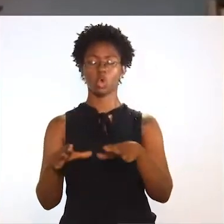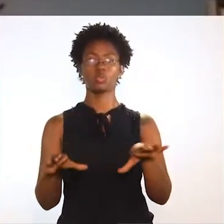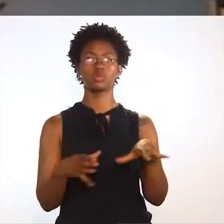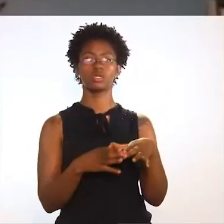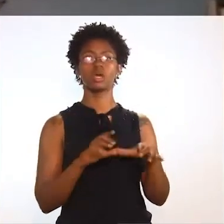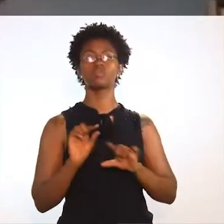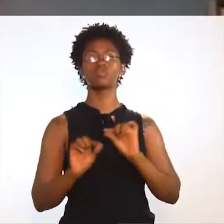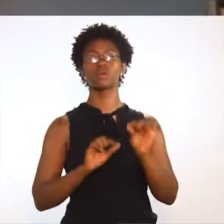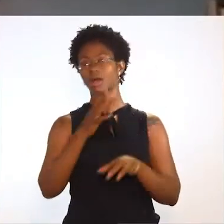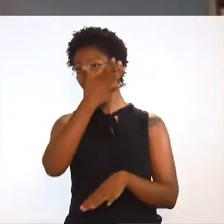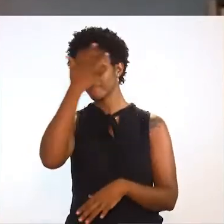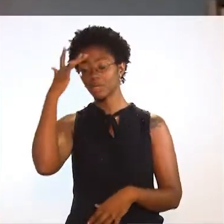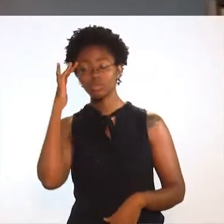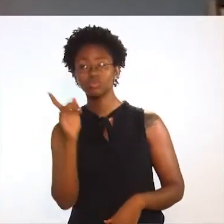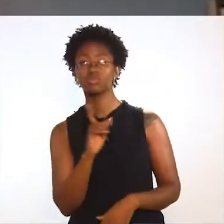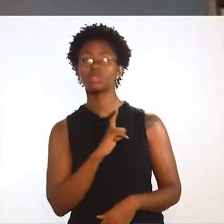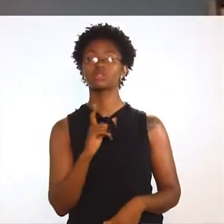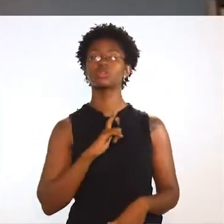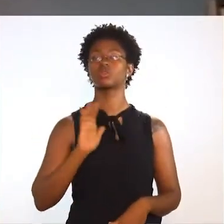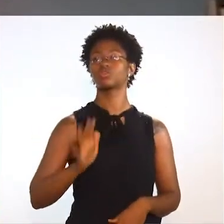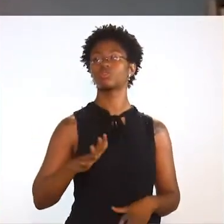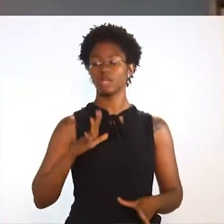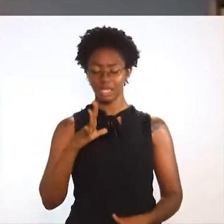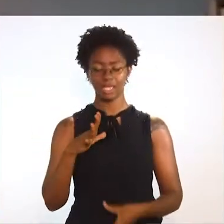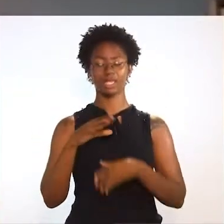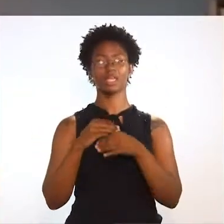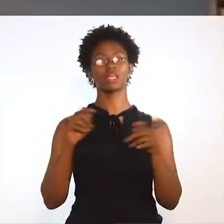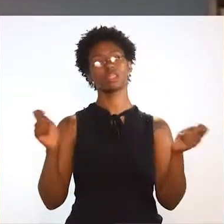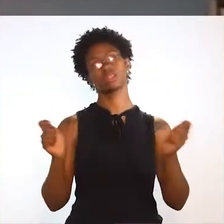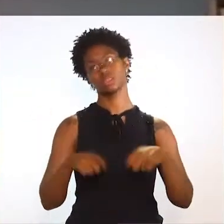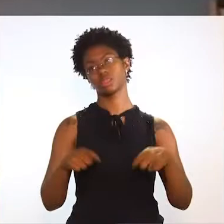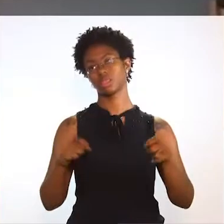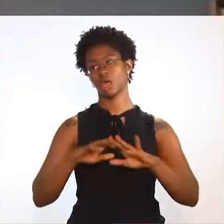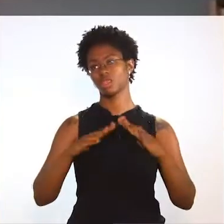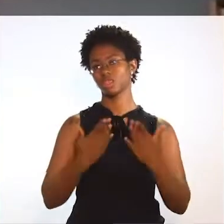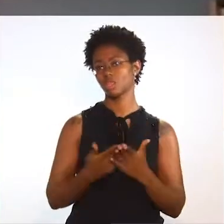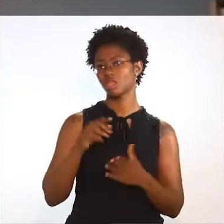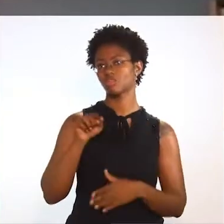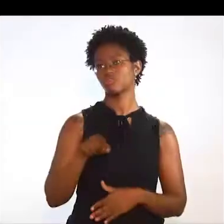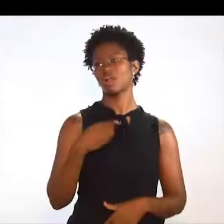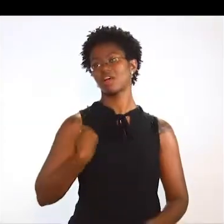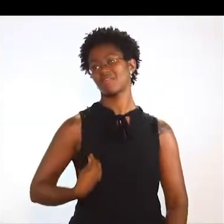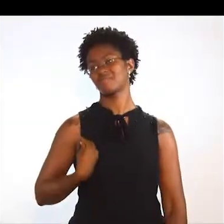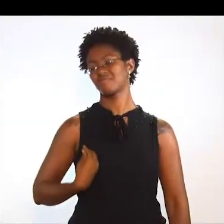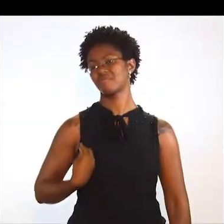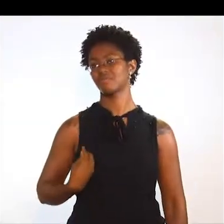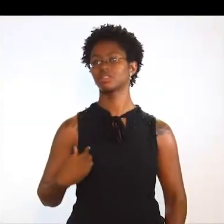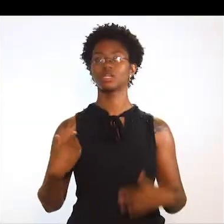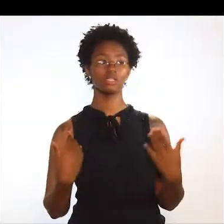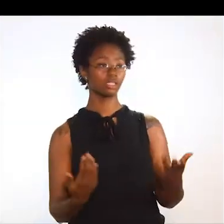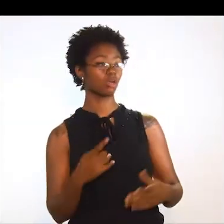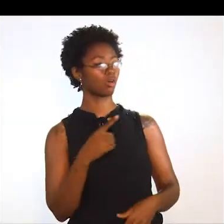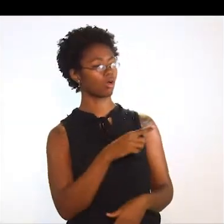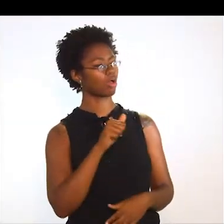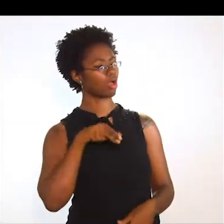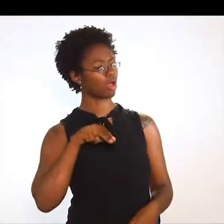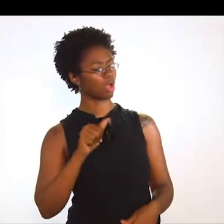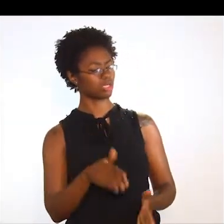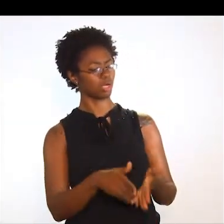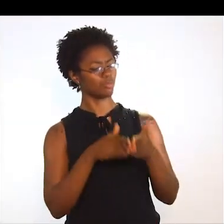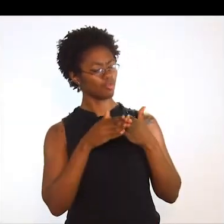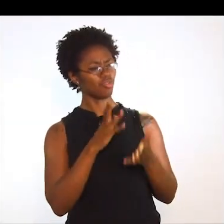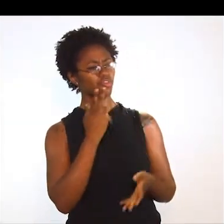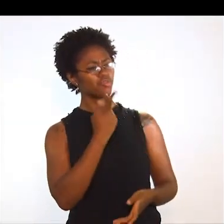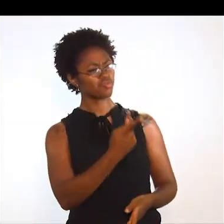O que as pessoas têm já e que elas podem agregar nessa grande escola aí que é a Escola da Vida. Ana,